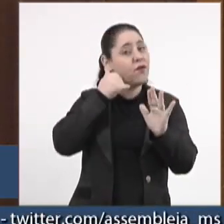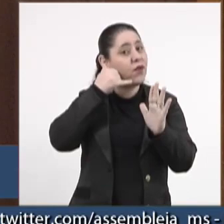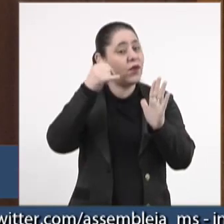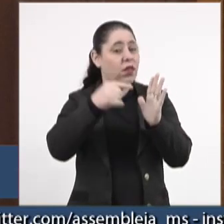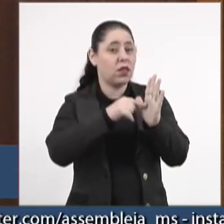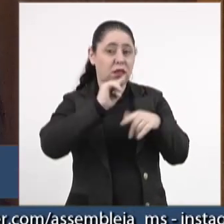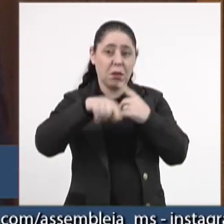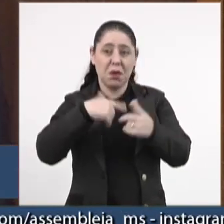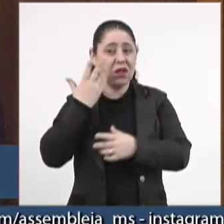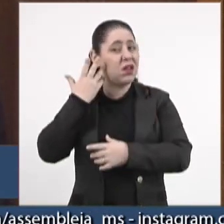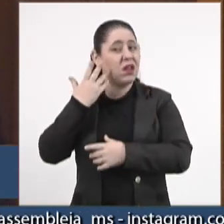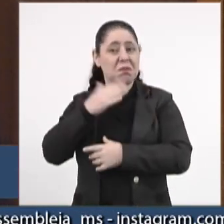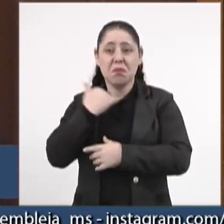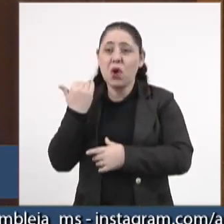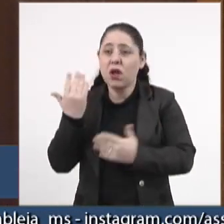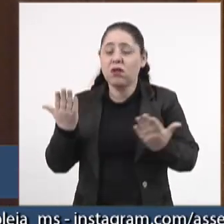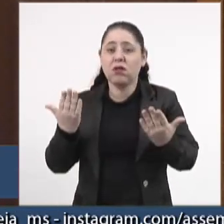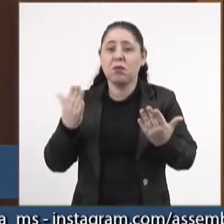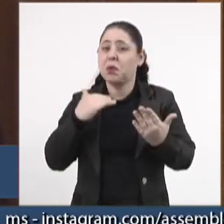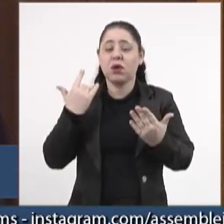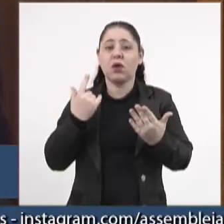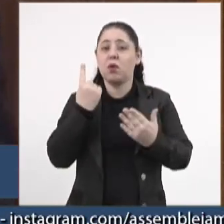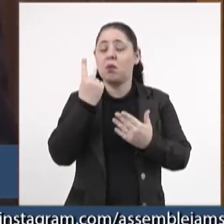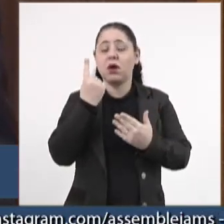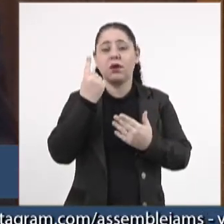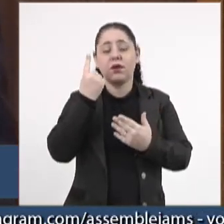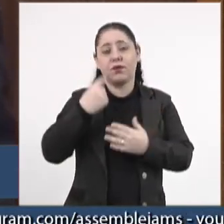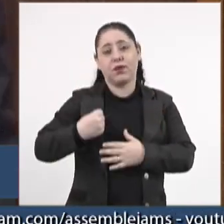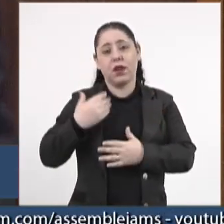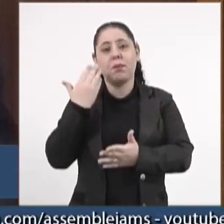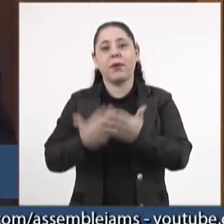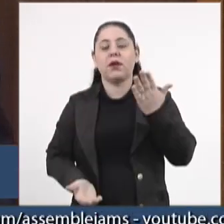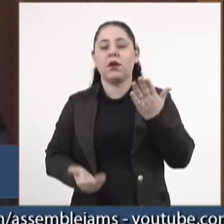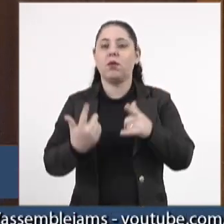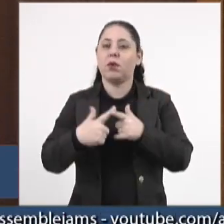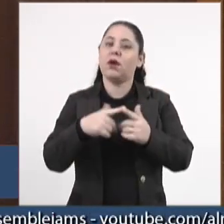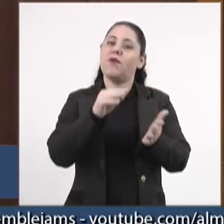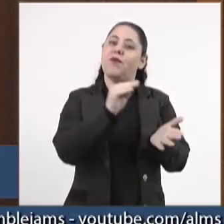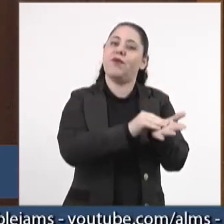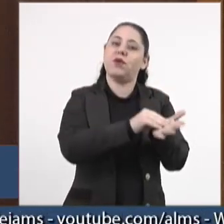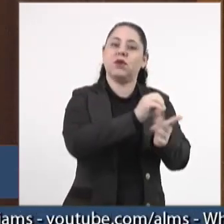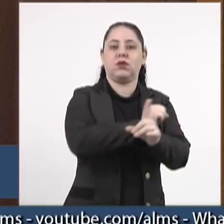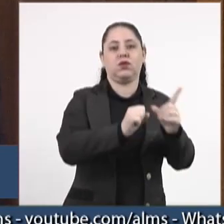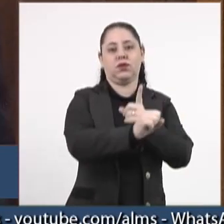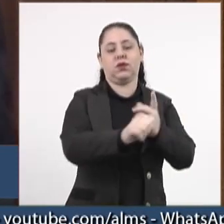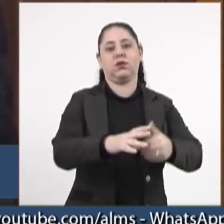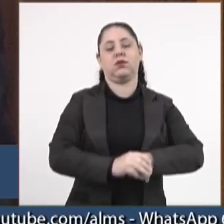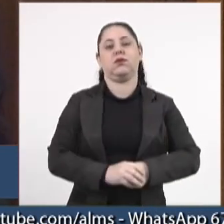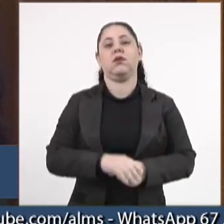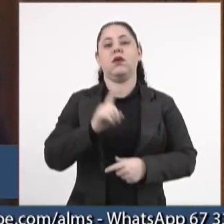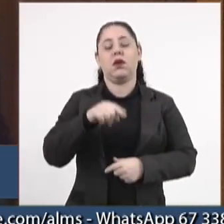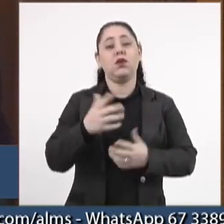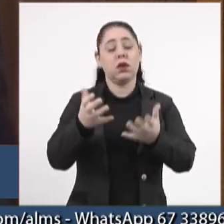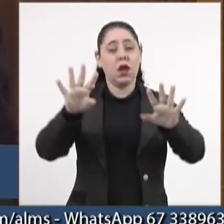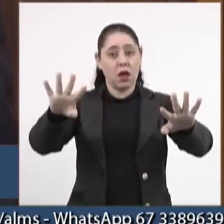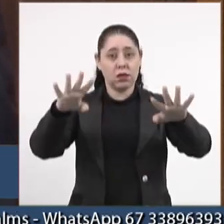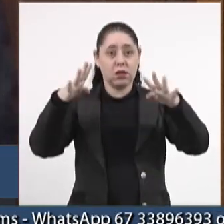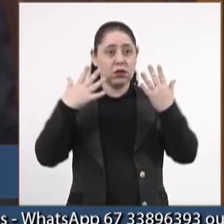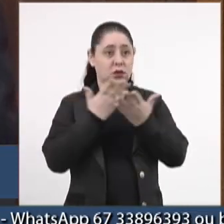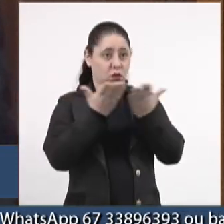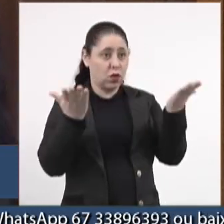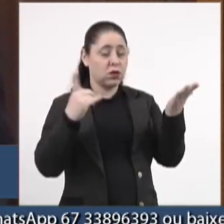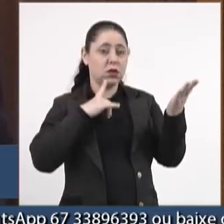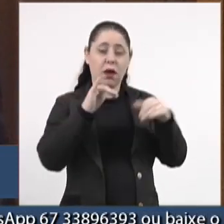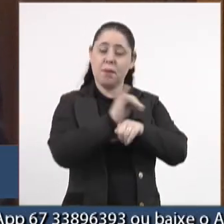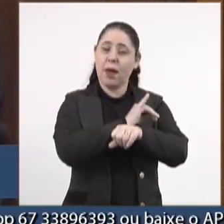se depois que a criança morreu, cadê? Uma vida que se ceifou por falha da nossa sociedade. Então, é isso que eu gostaria de chamar a atenção.